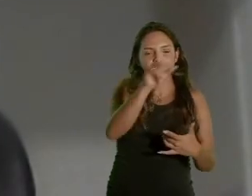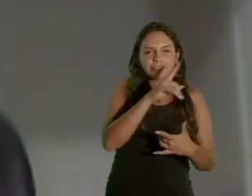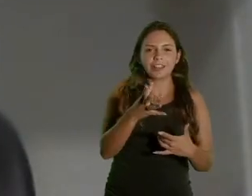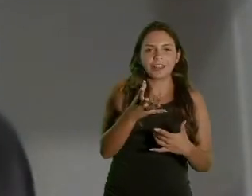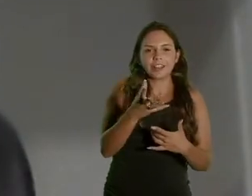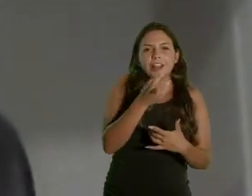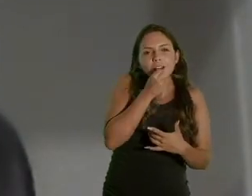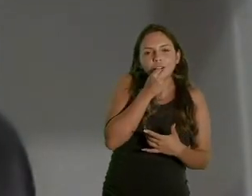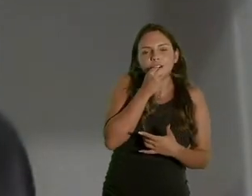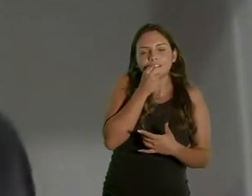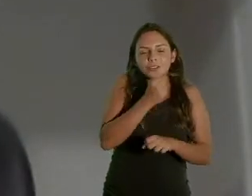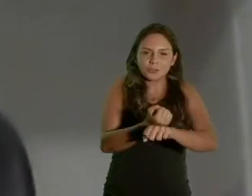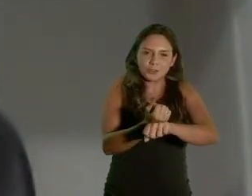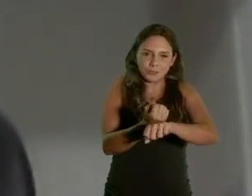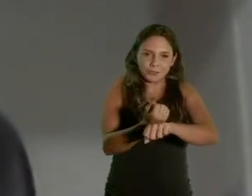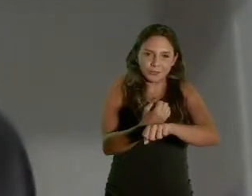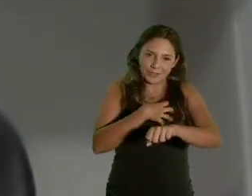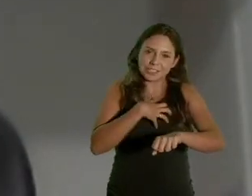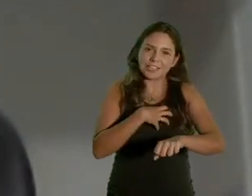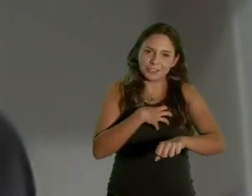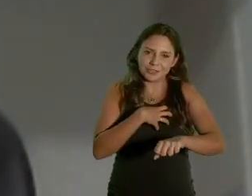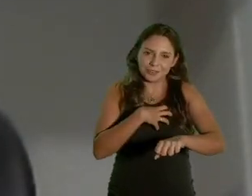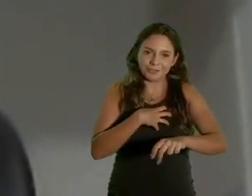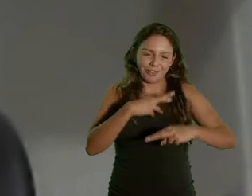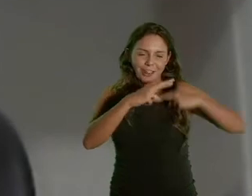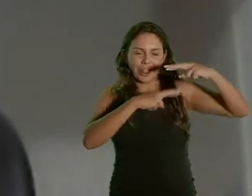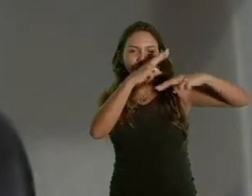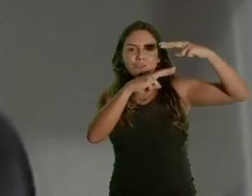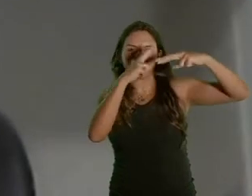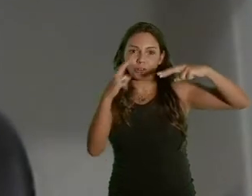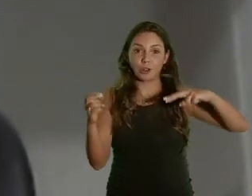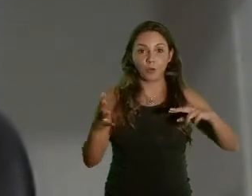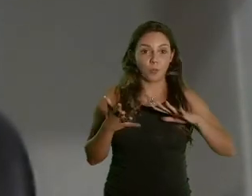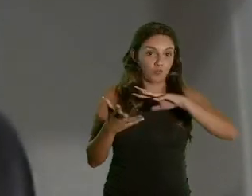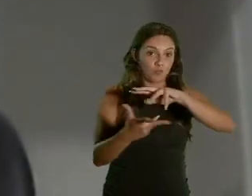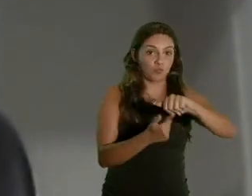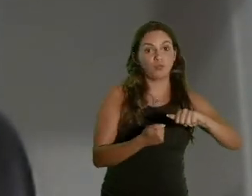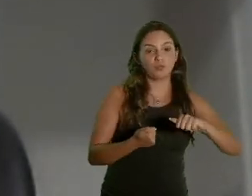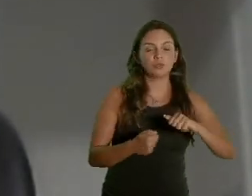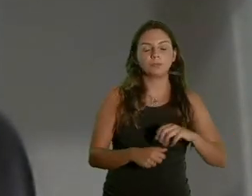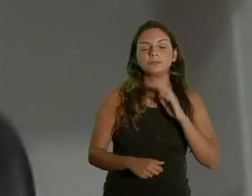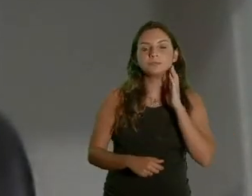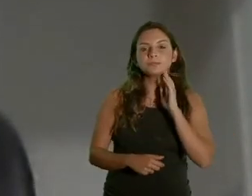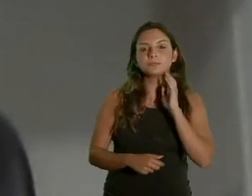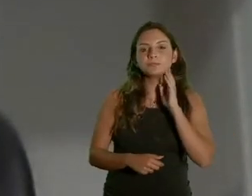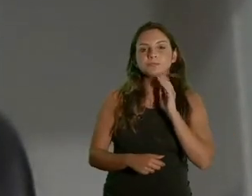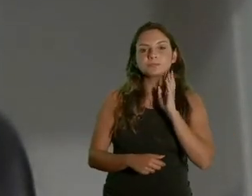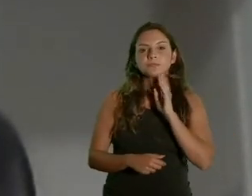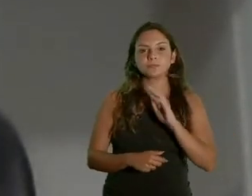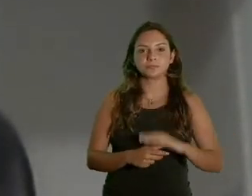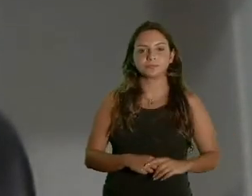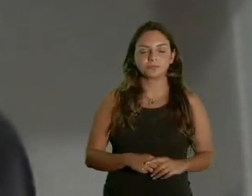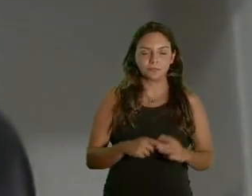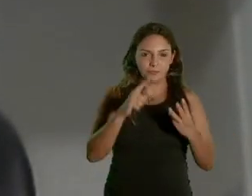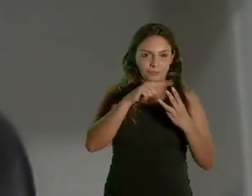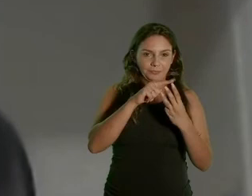os sentimentos, para quem quiser revolucionar o mundo, causar grande impacto aí. Que maravilha.